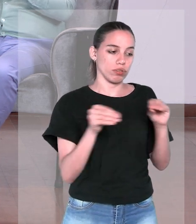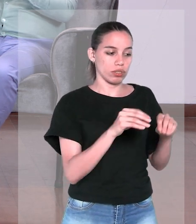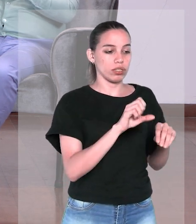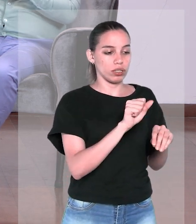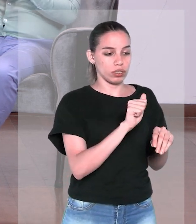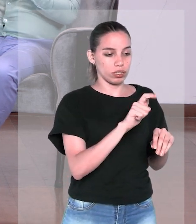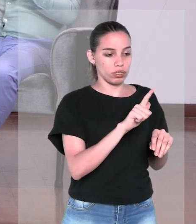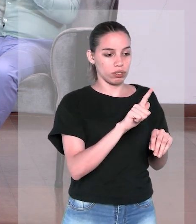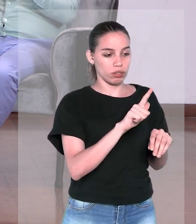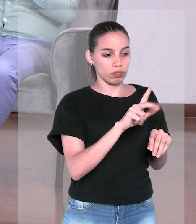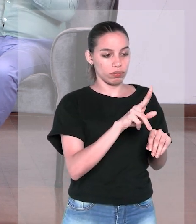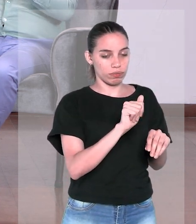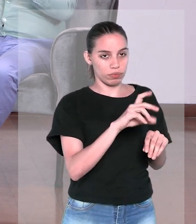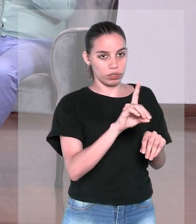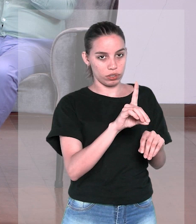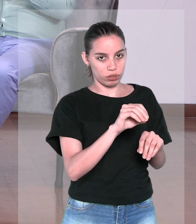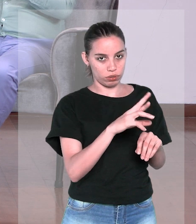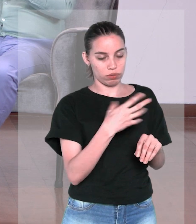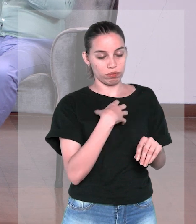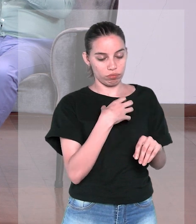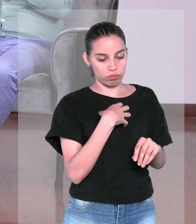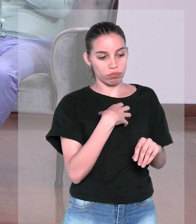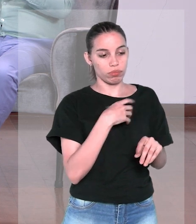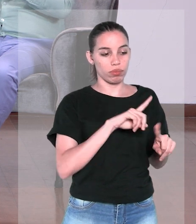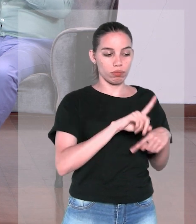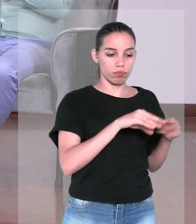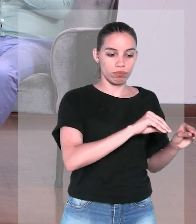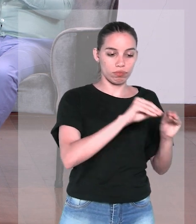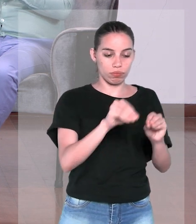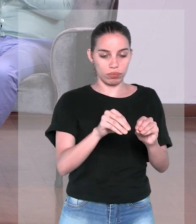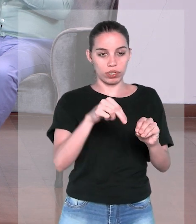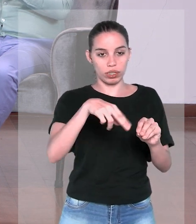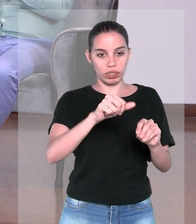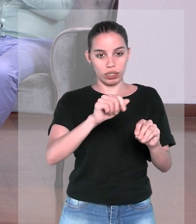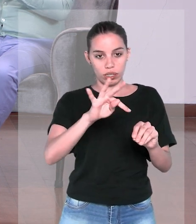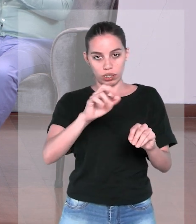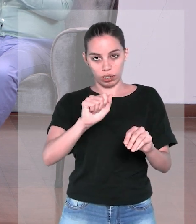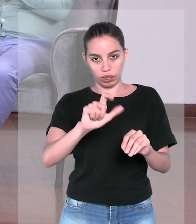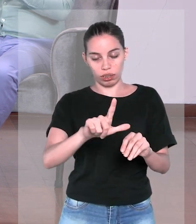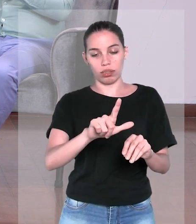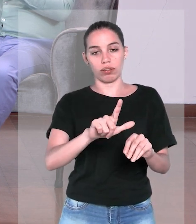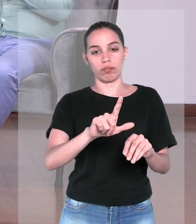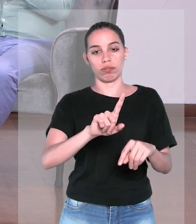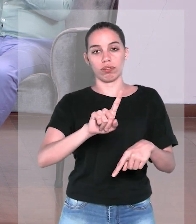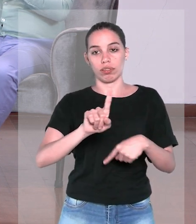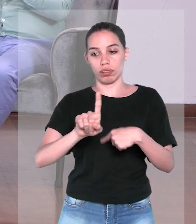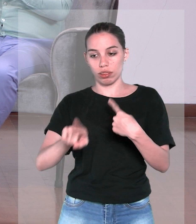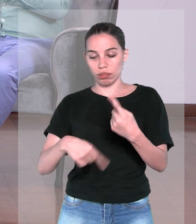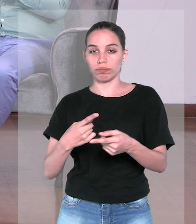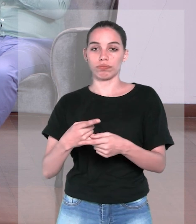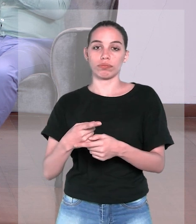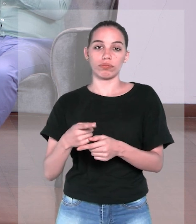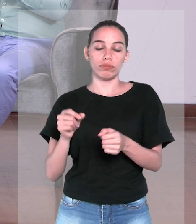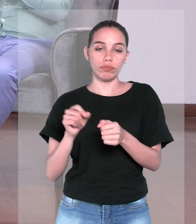adolescente fui morar em Salvador, depois morei em Natal, quando eu fiz meu doutorado, o meu primeiro concurso